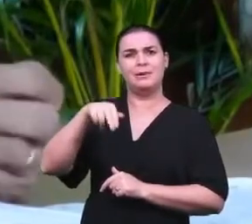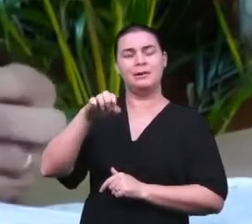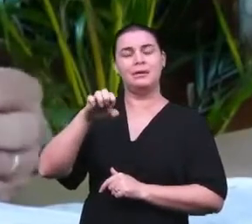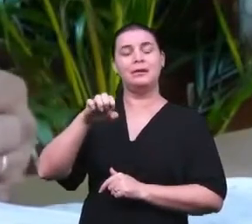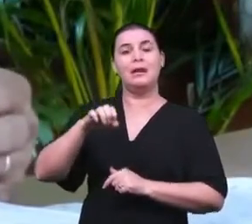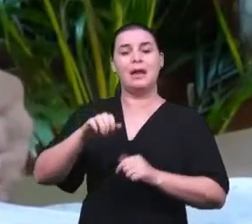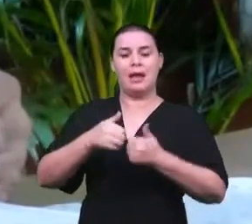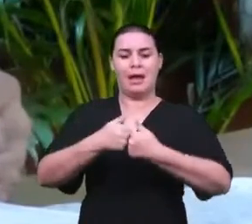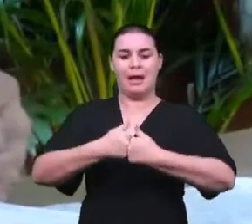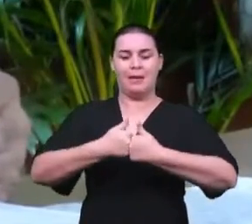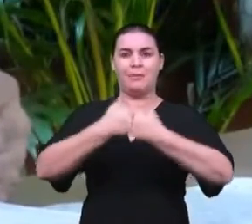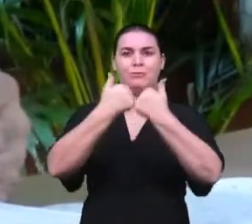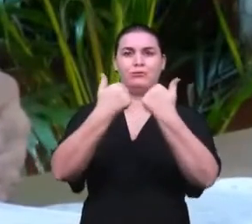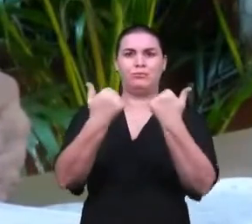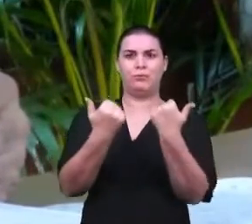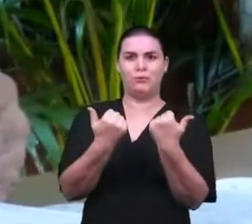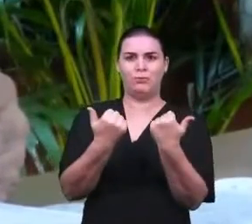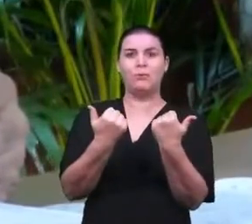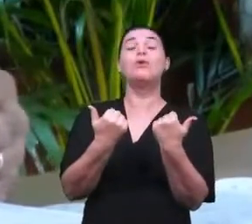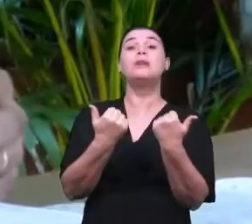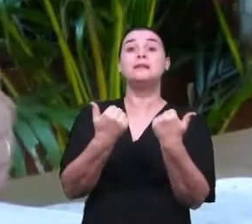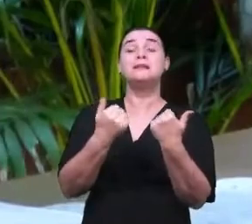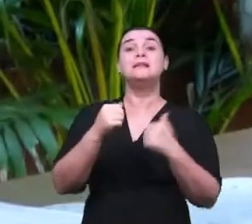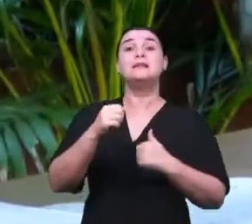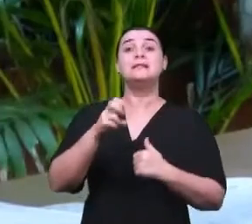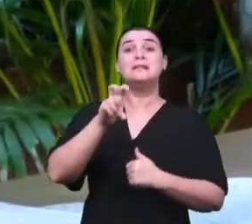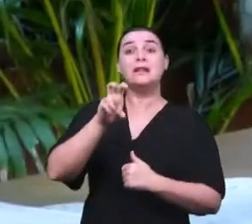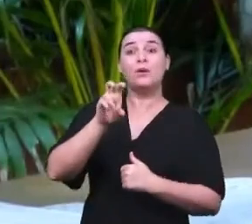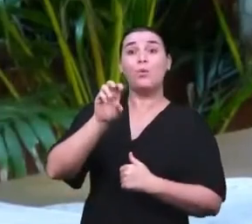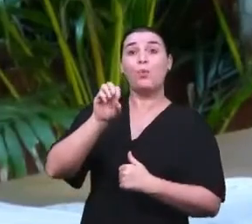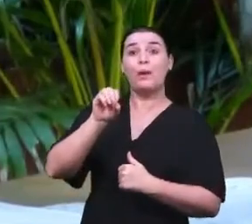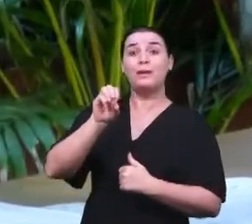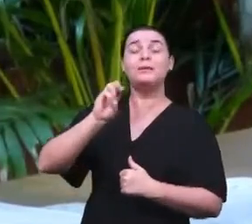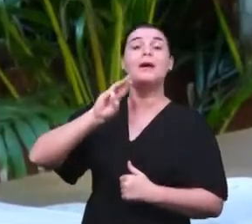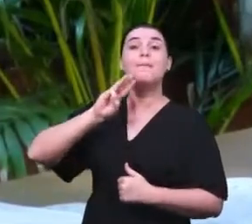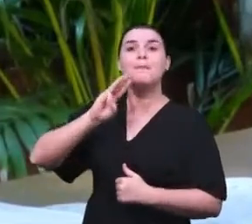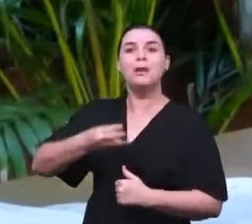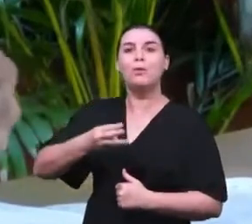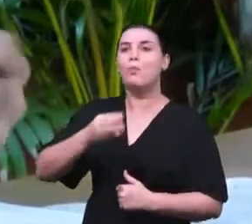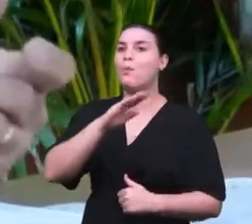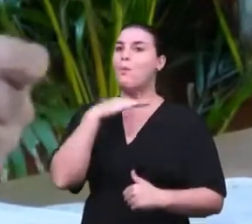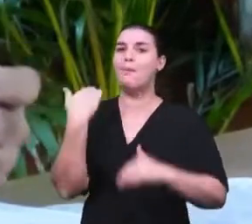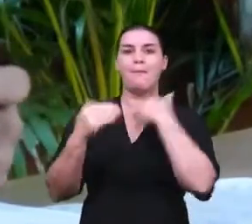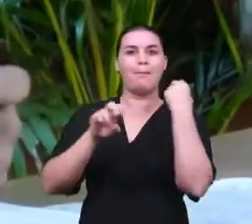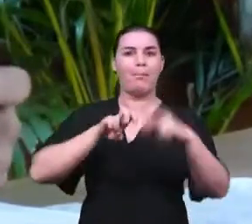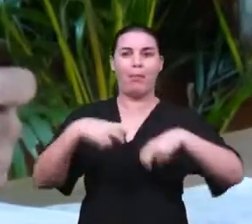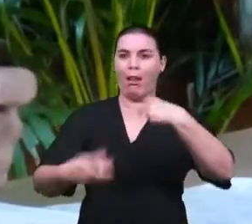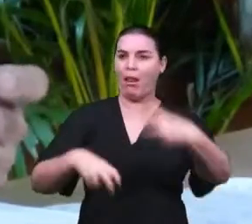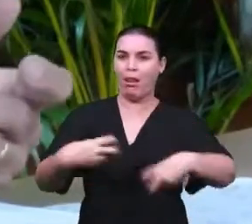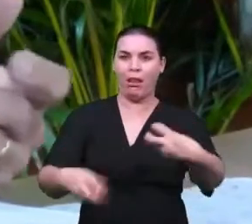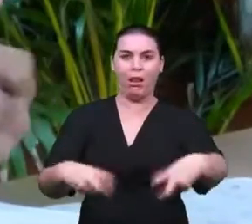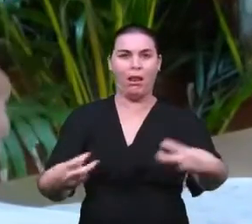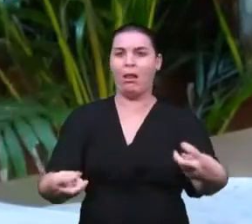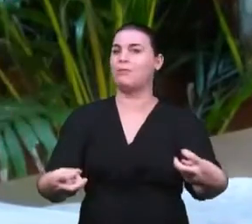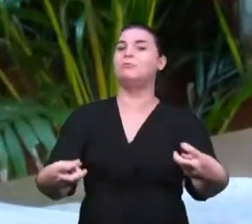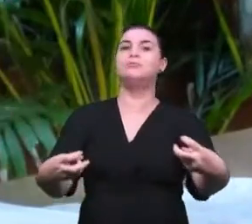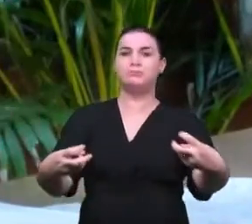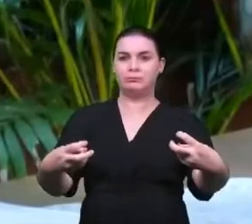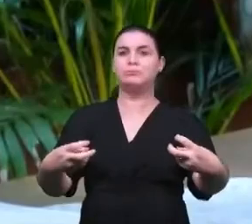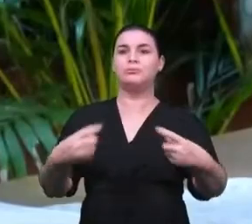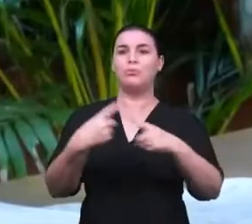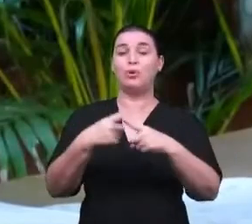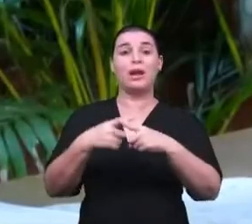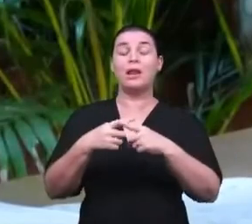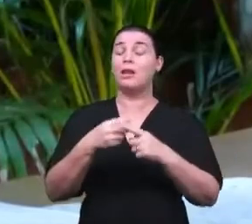grande, 50 mil morreram. E o que é interessante para nós é que eles viram o mistério, e na verdade isso